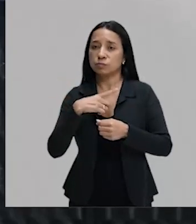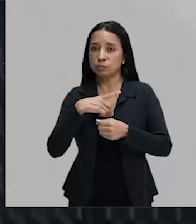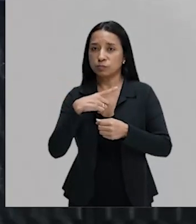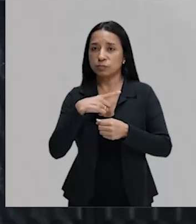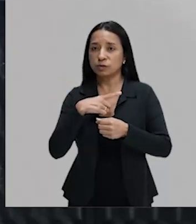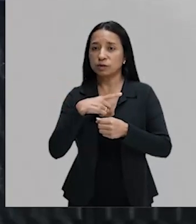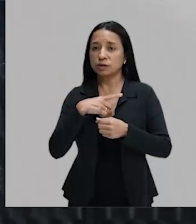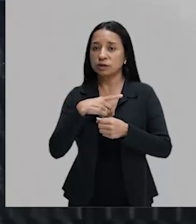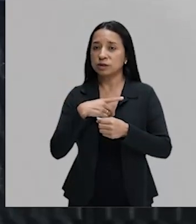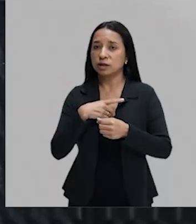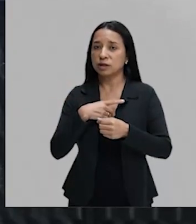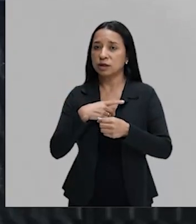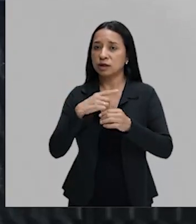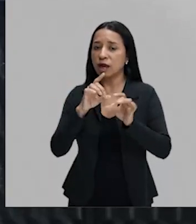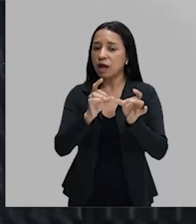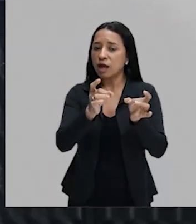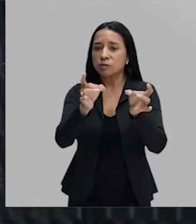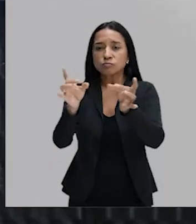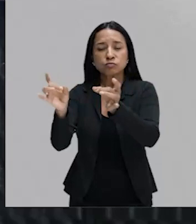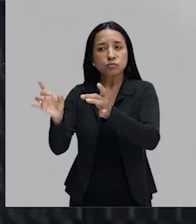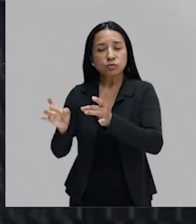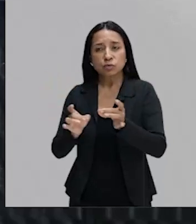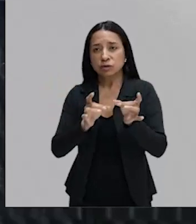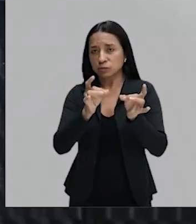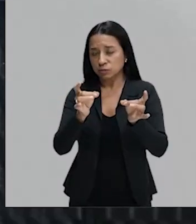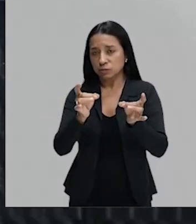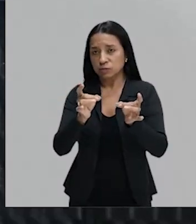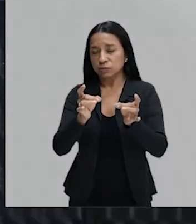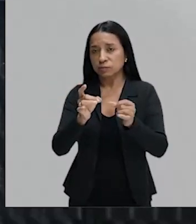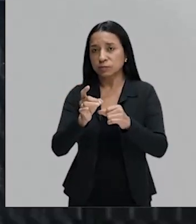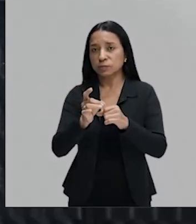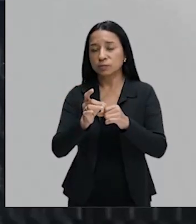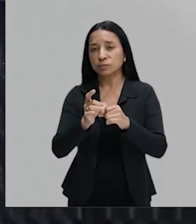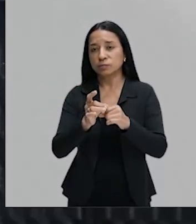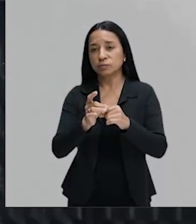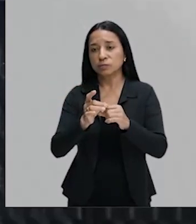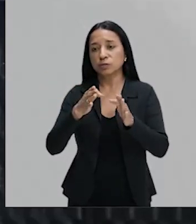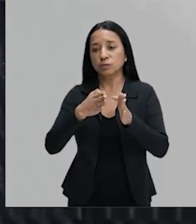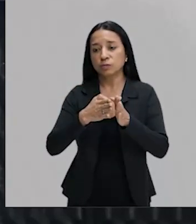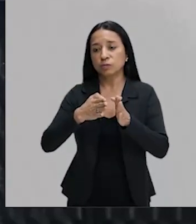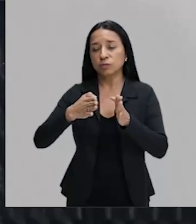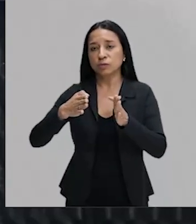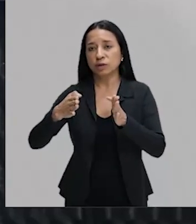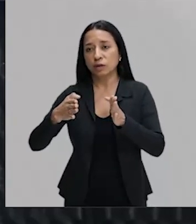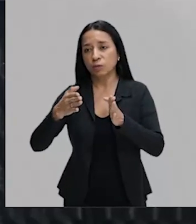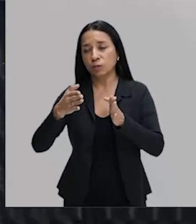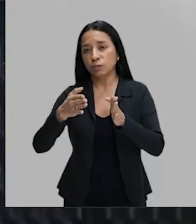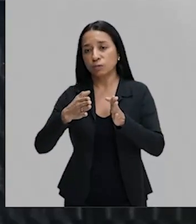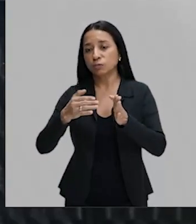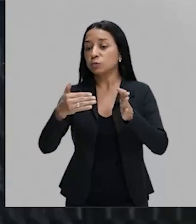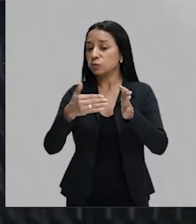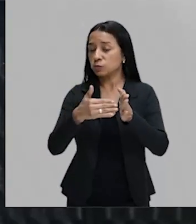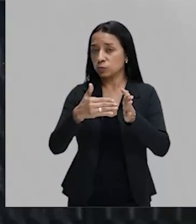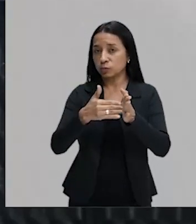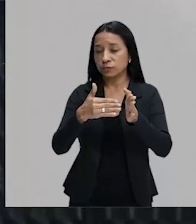tendo volumes de exportações consideráveis desde o final do primeiro reinado,